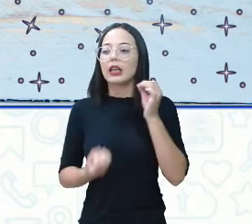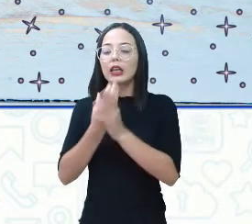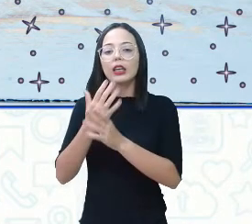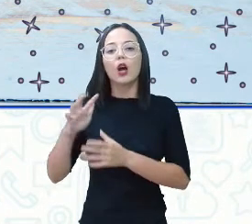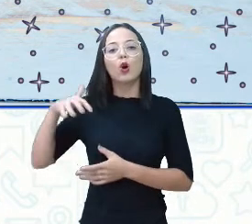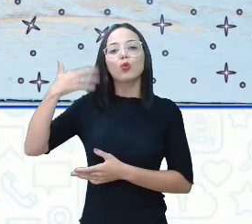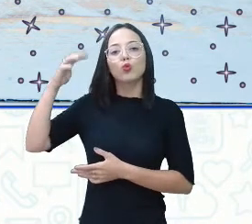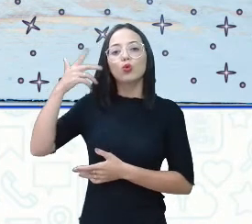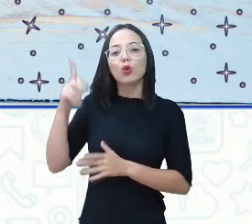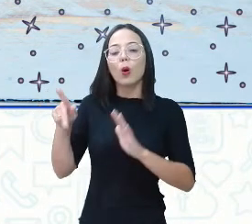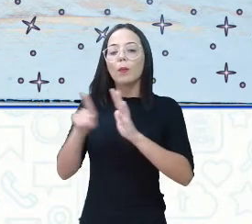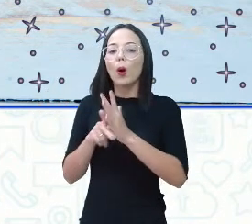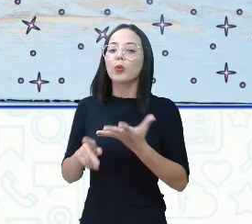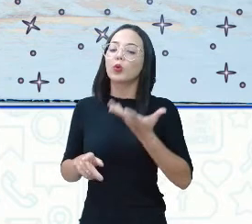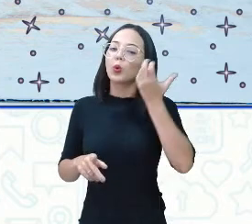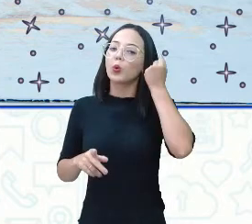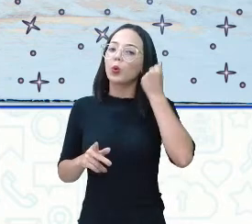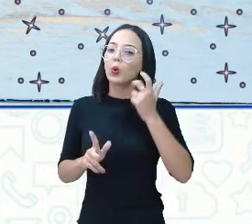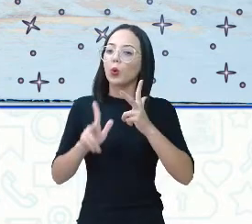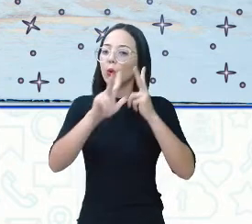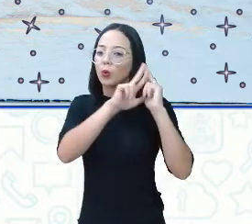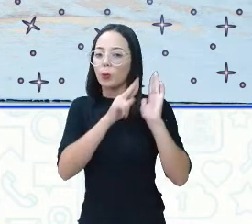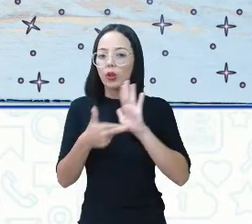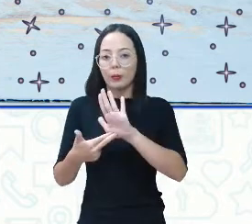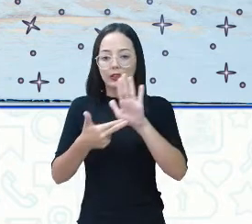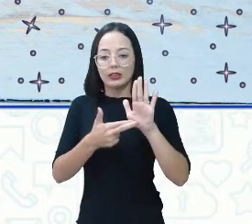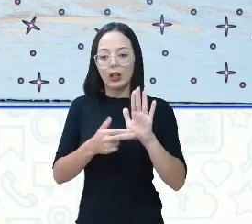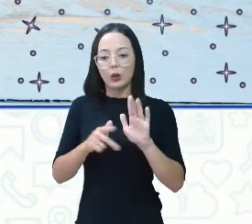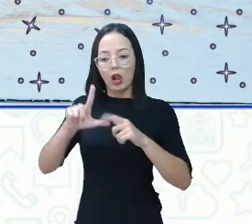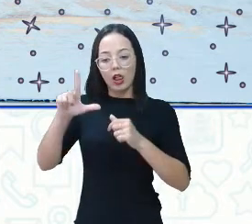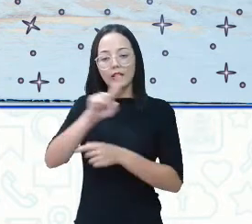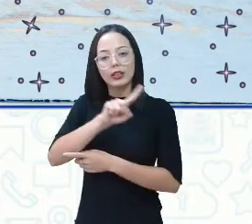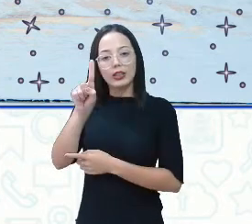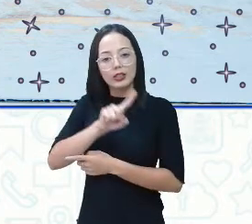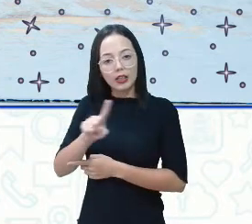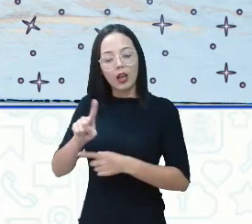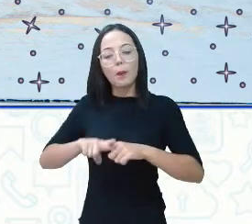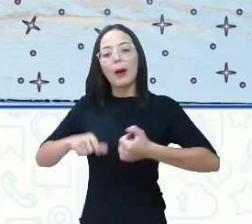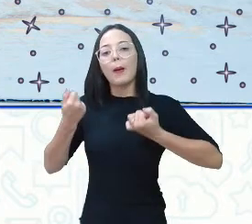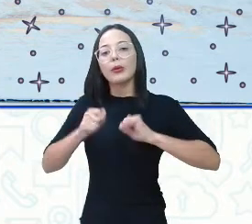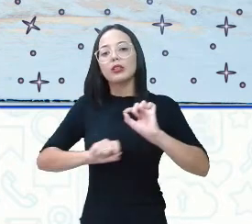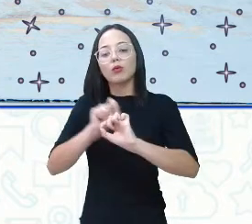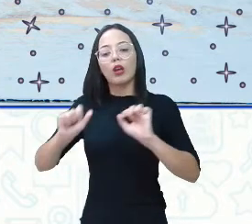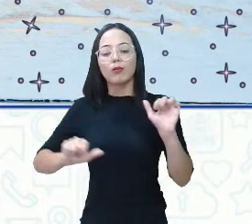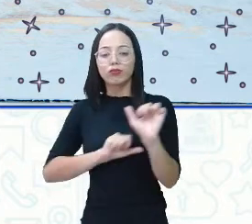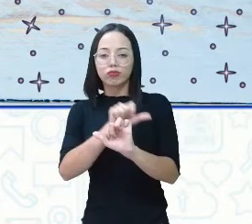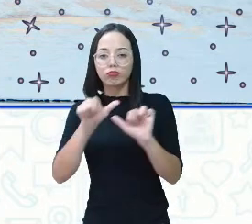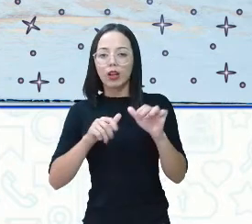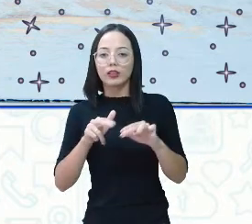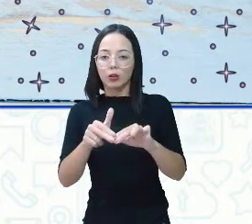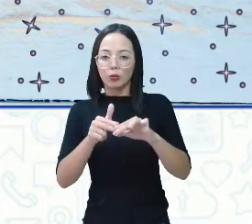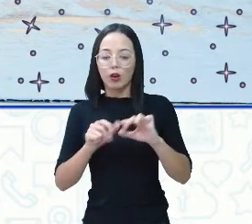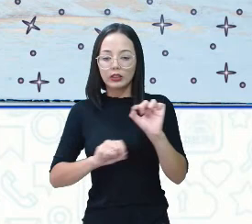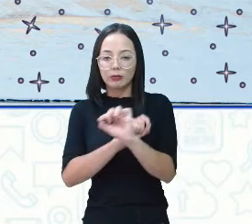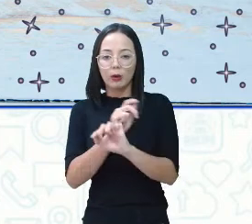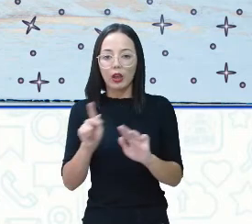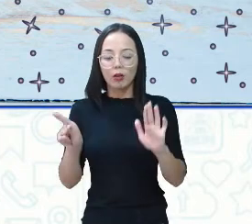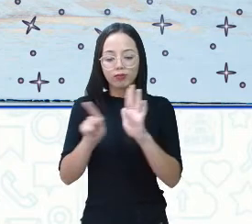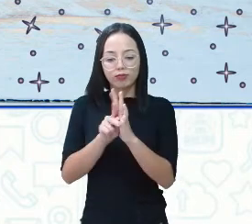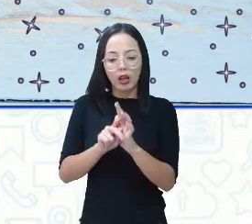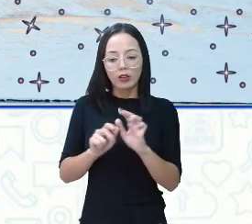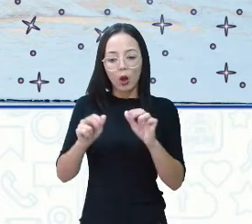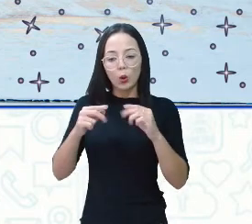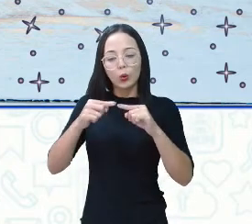som que seria do sono, que normalmente é representado pelo Z, mas aqui na charge precisou ser modificada justamente para quebrar o efeito de